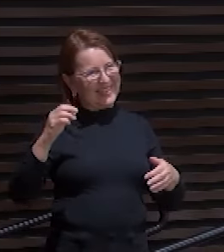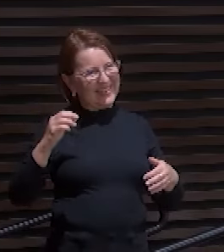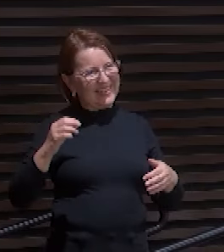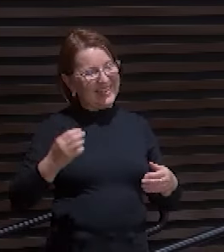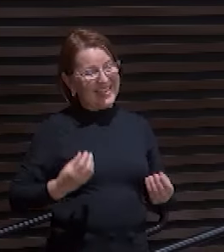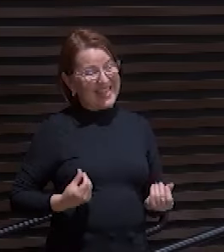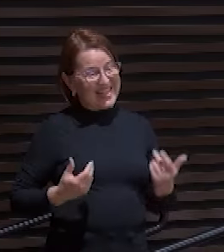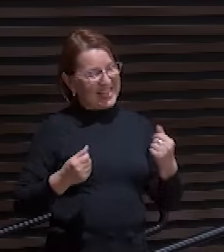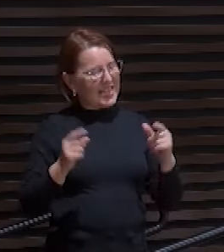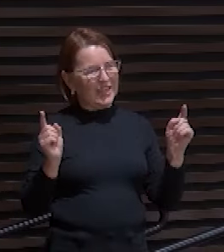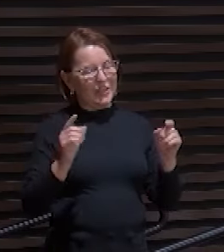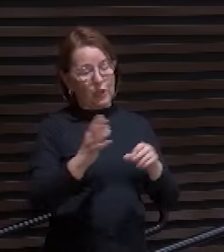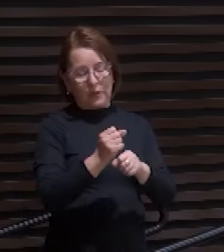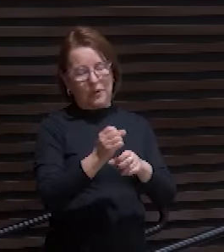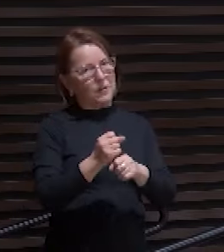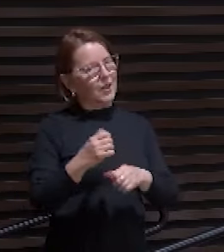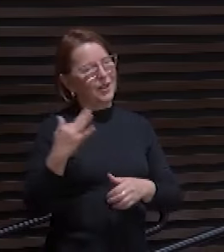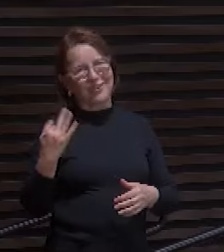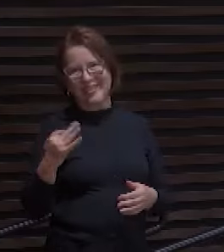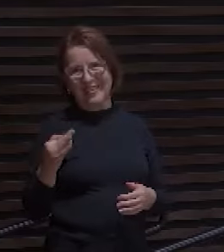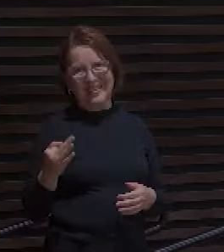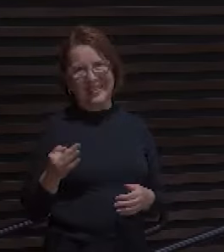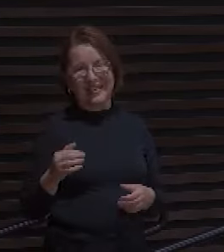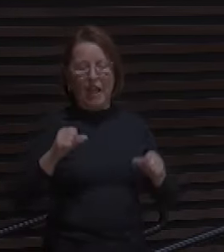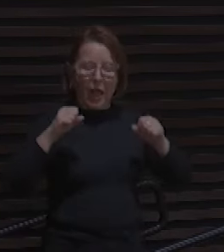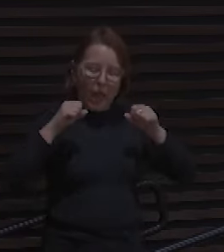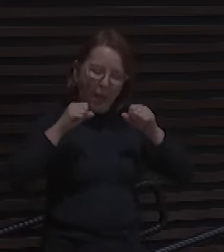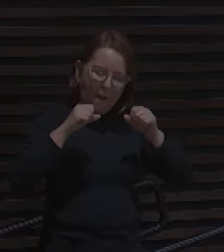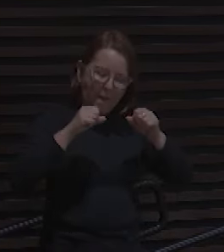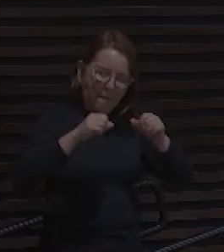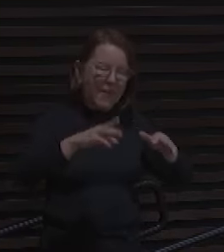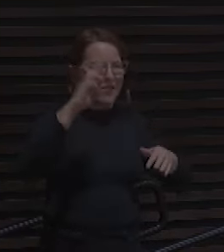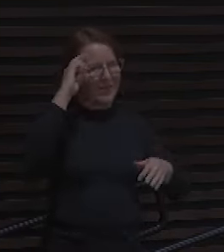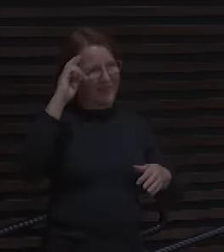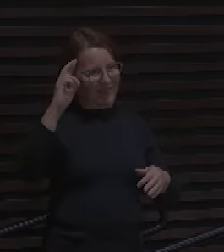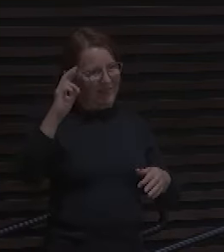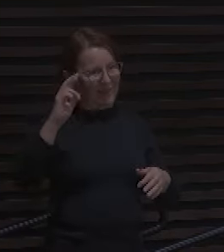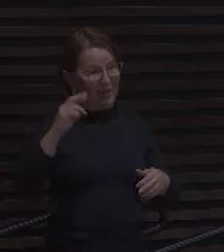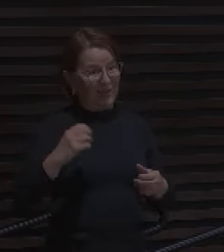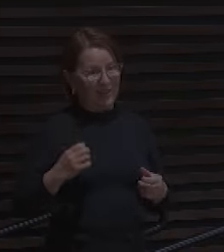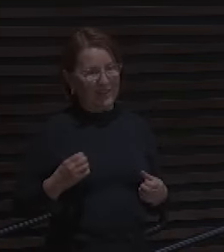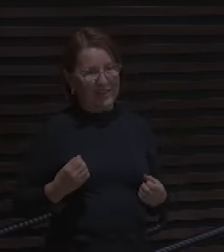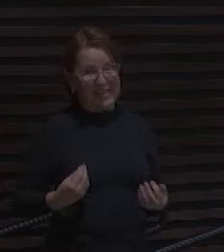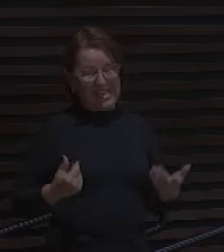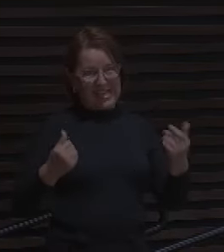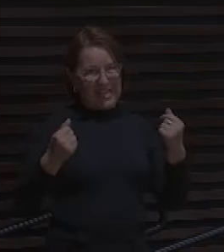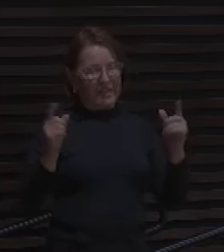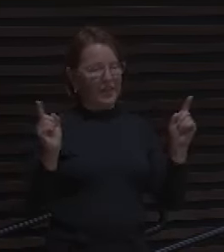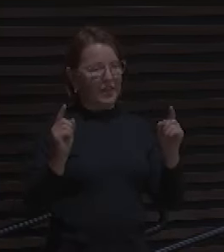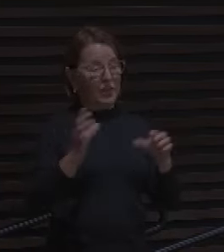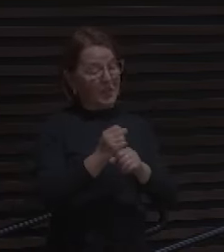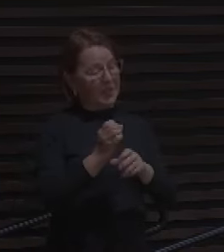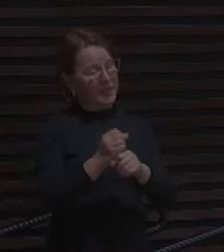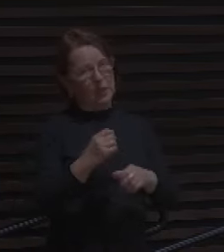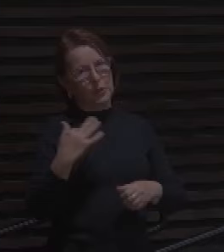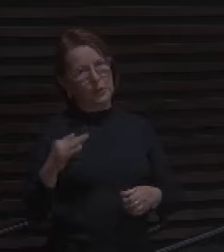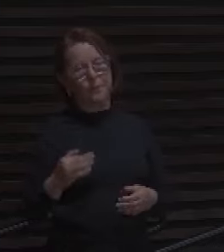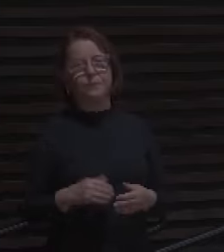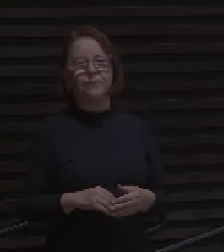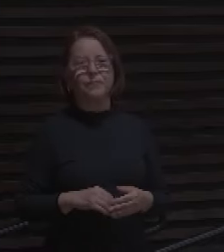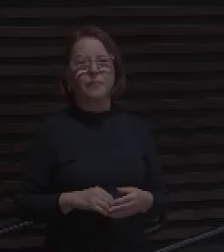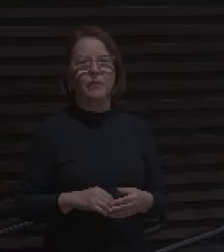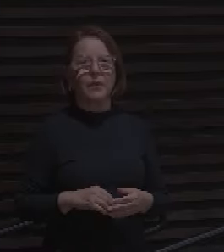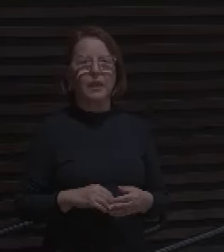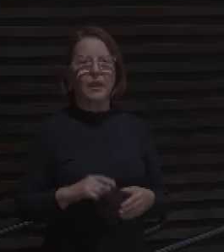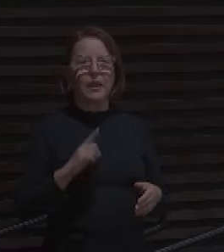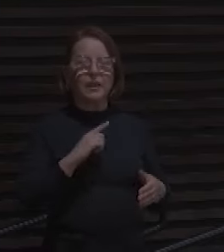acrescenta dores. A bênção do Senhor vai enriquecer e não vai acrescentar dor. Tem uma versão que diz assim, a bênção do Senhor